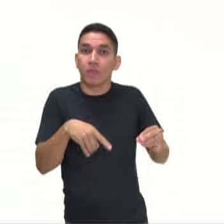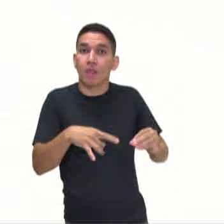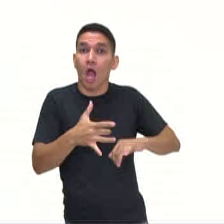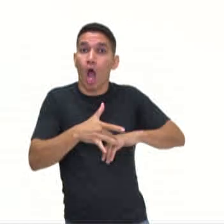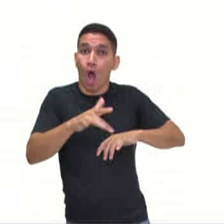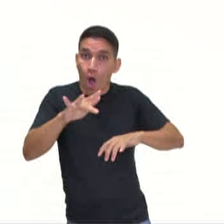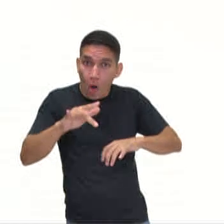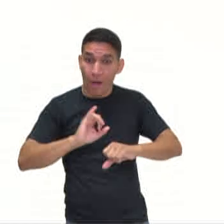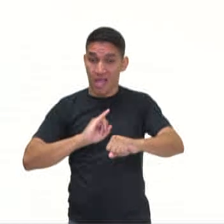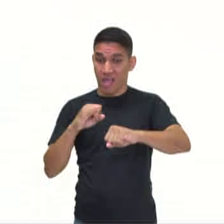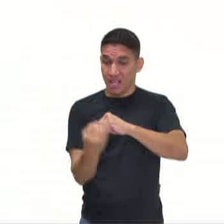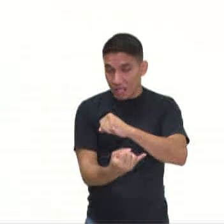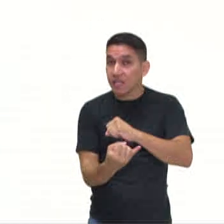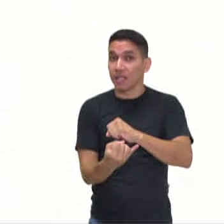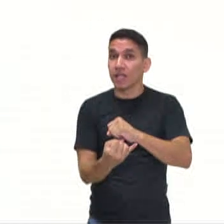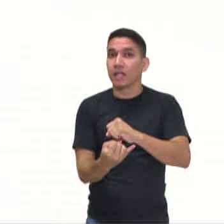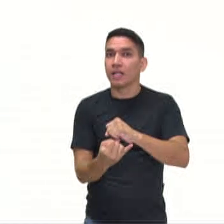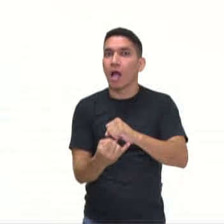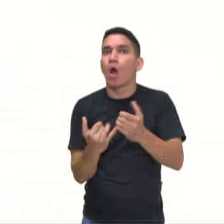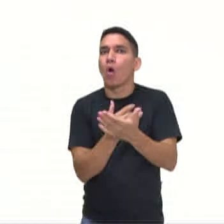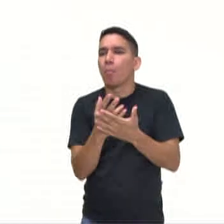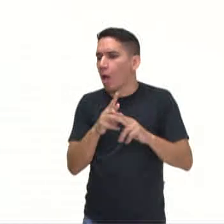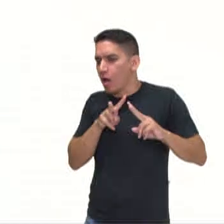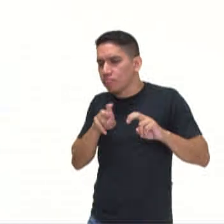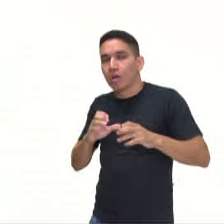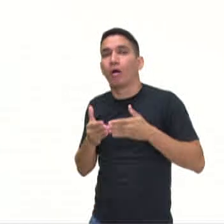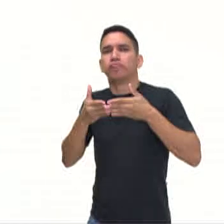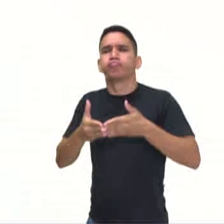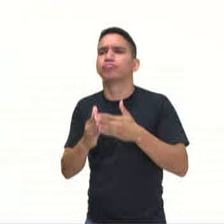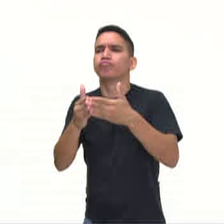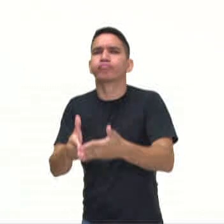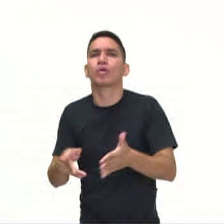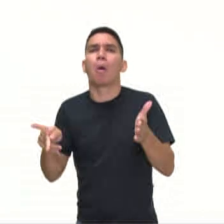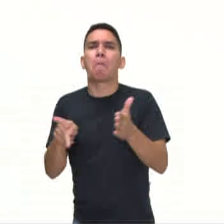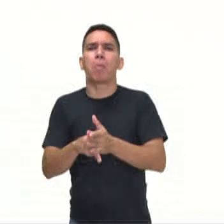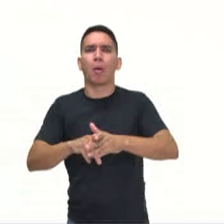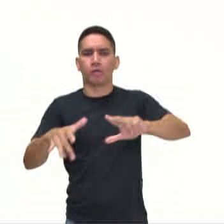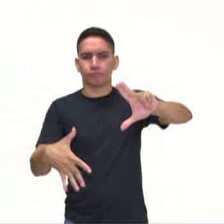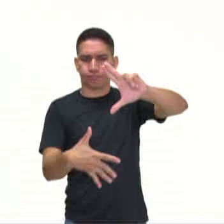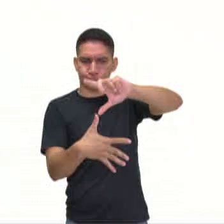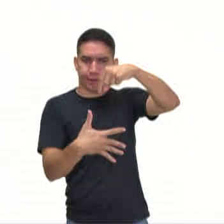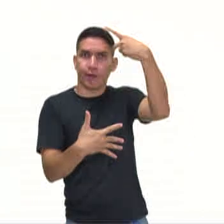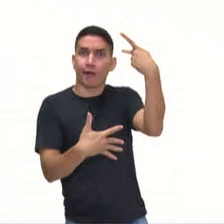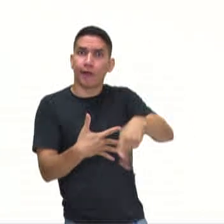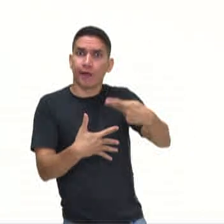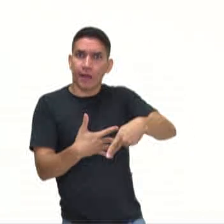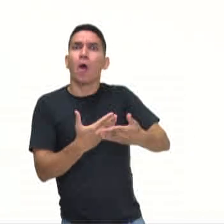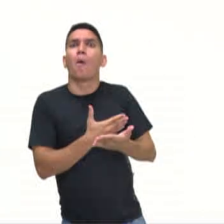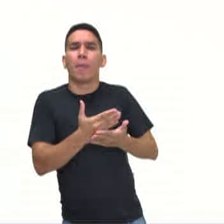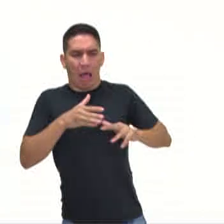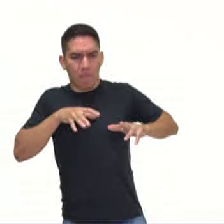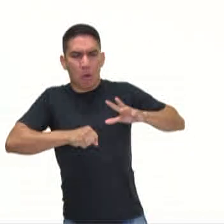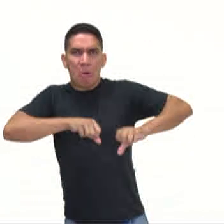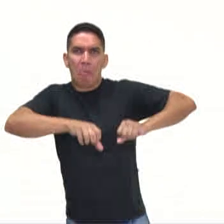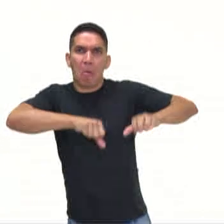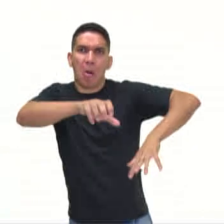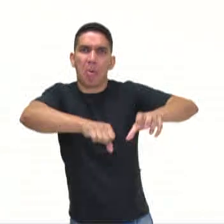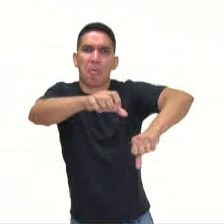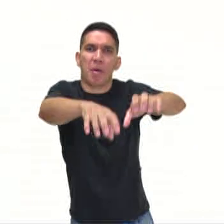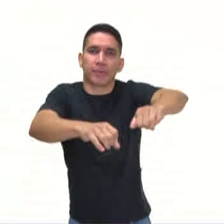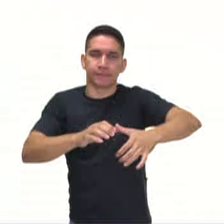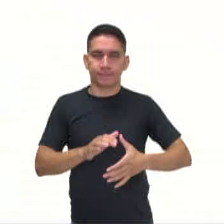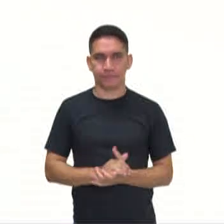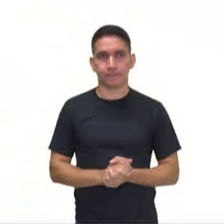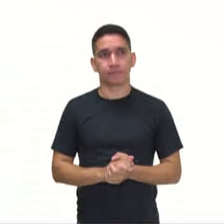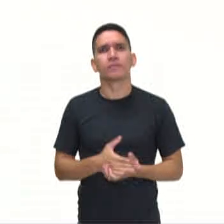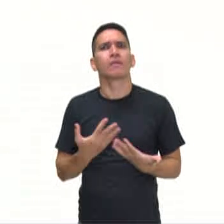de São Salvador e Hispaniola, eles partiram para a conquista do continente, então vão iniciar a conquista do continente, né? E